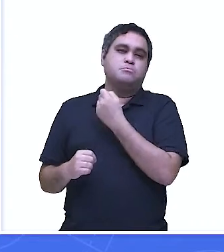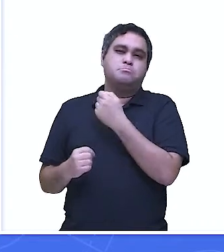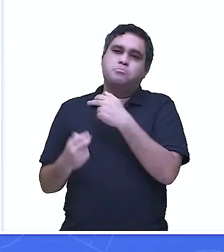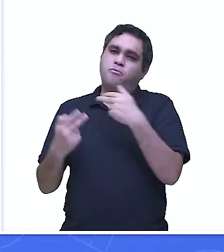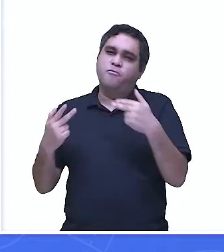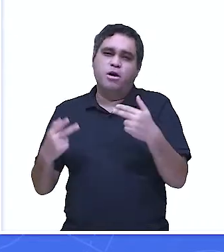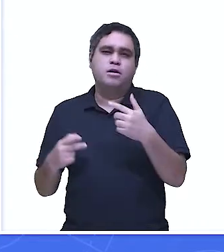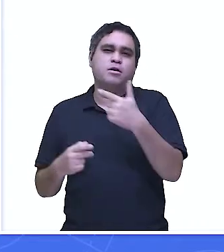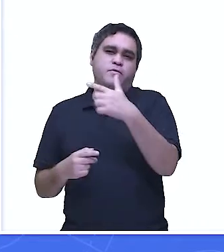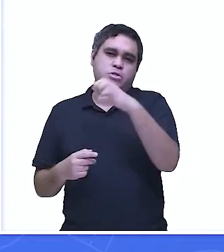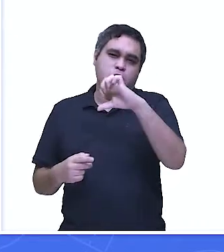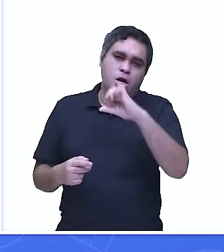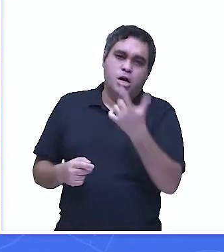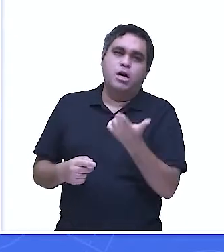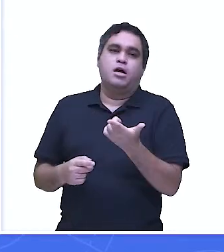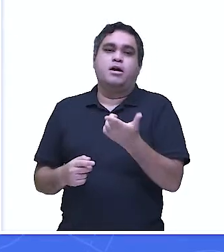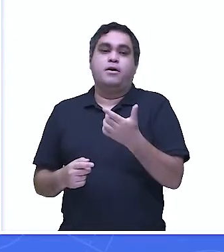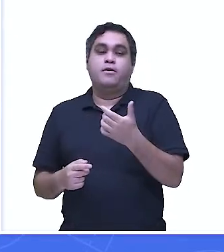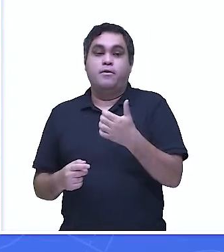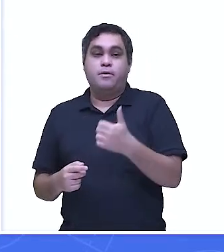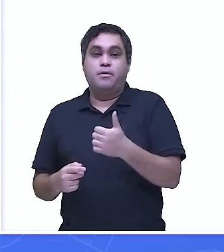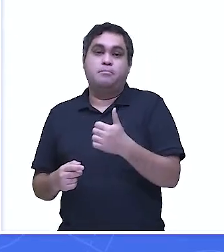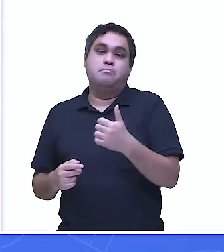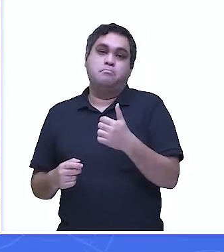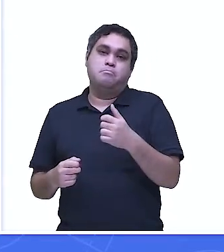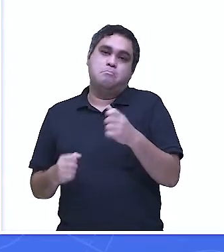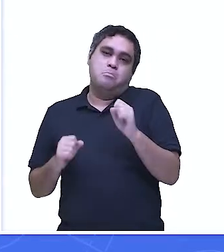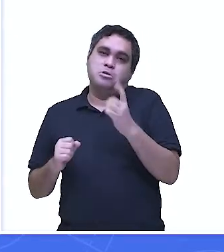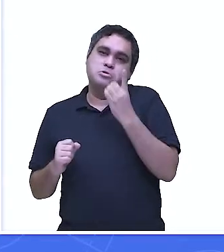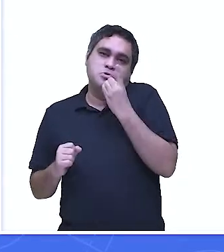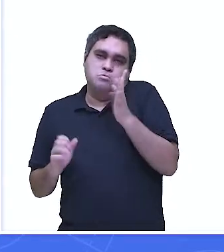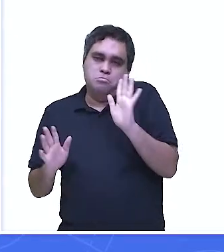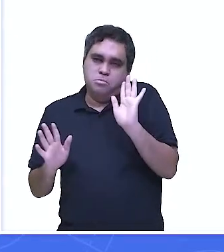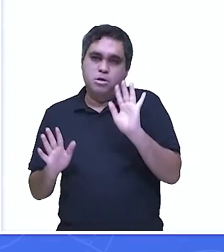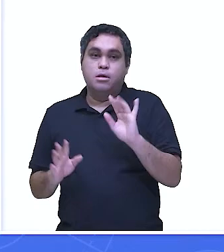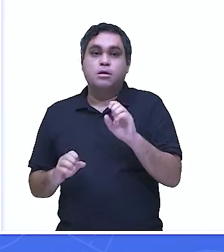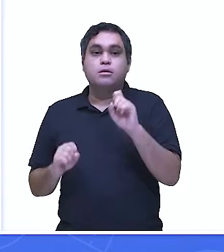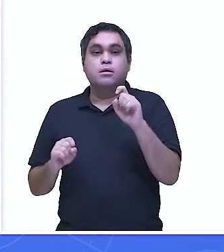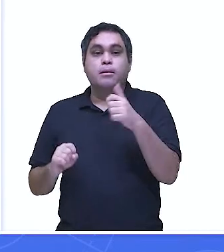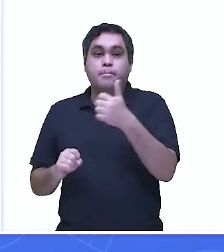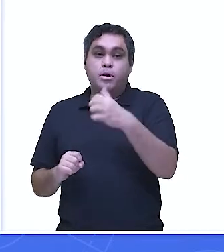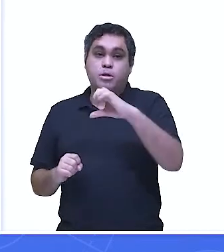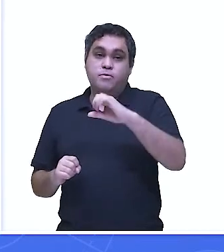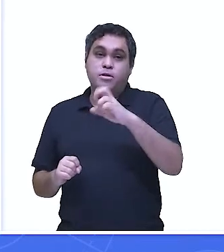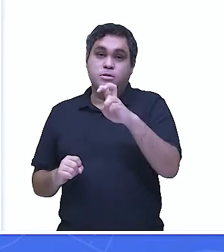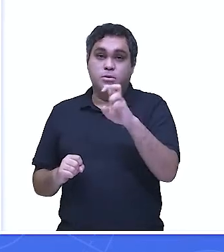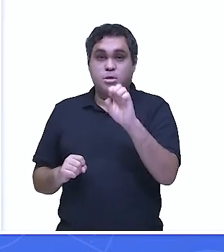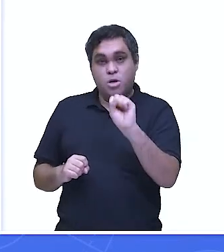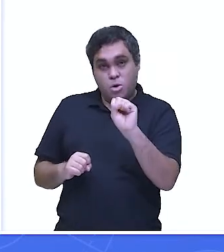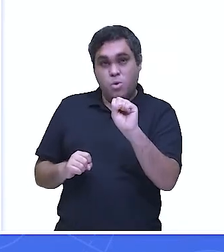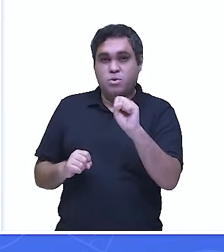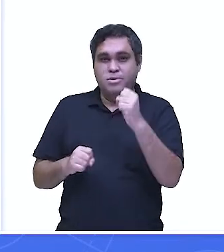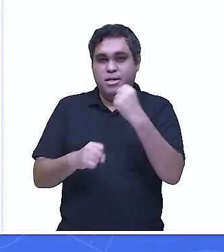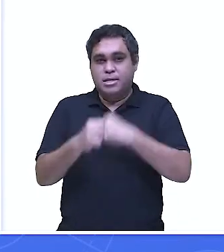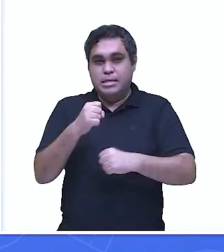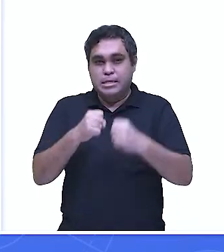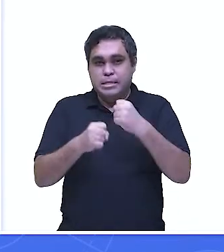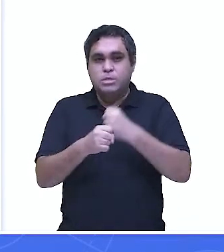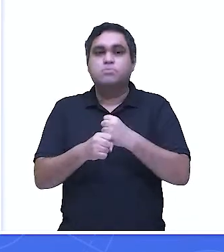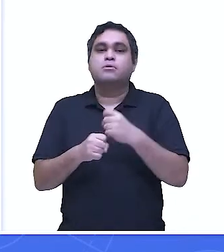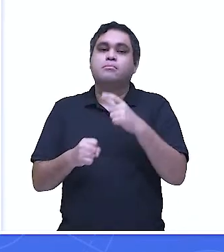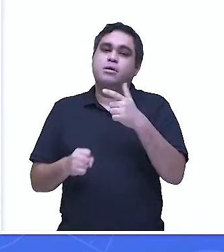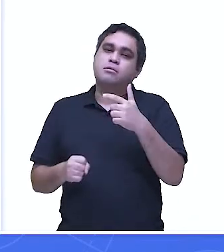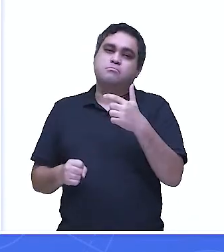tenho aqui 29, pode ser uma data, aqui 1958, que é um ano, aqui outro numeral.